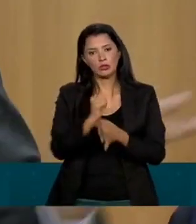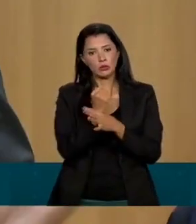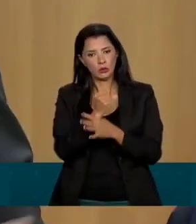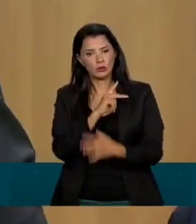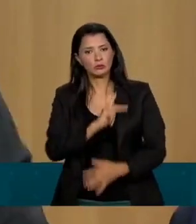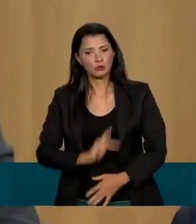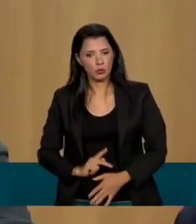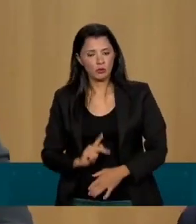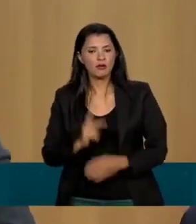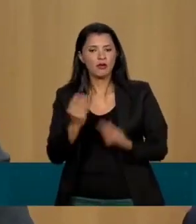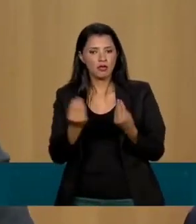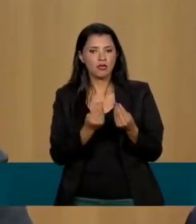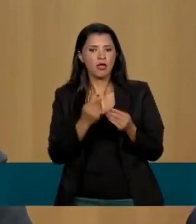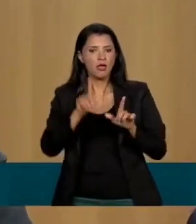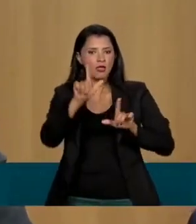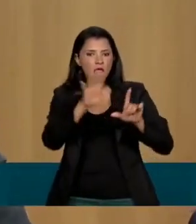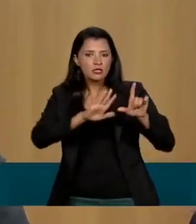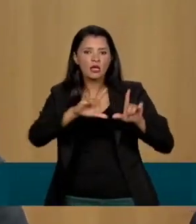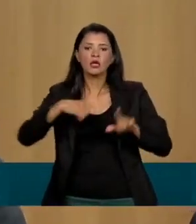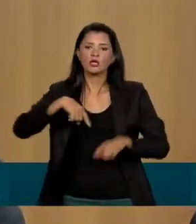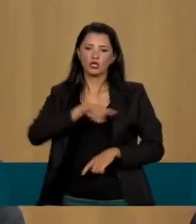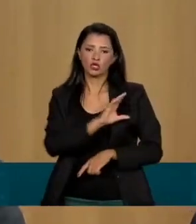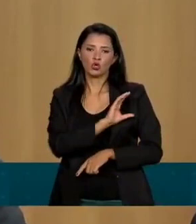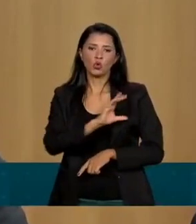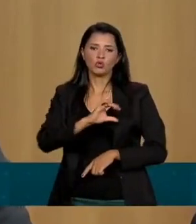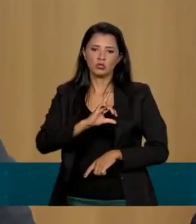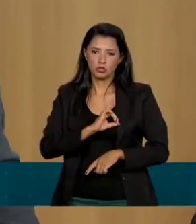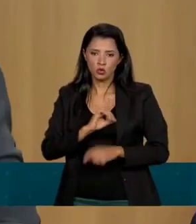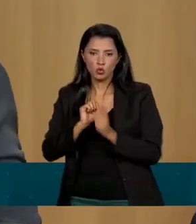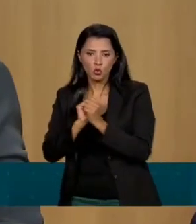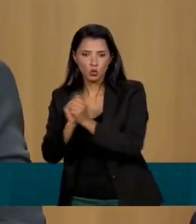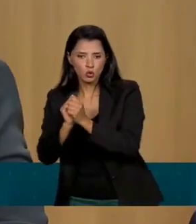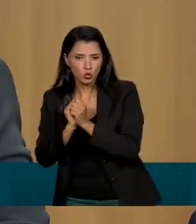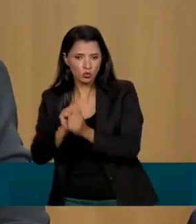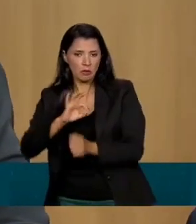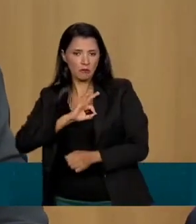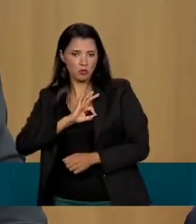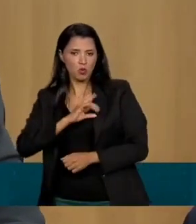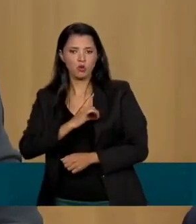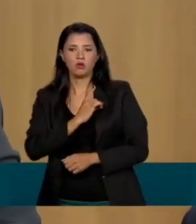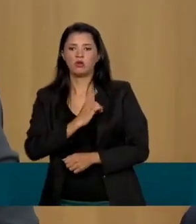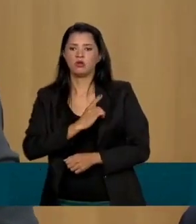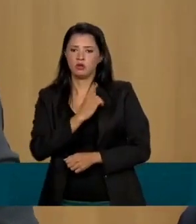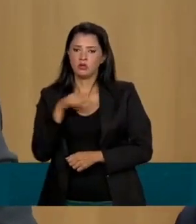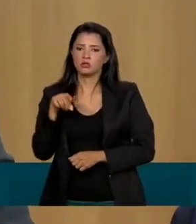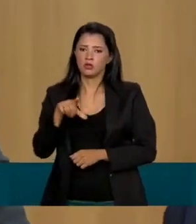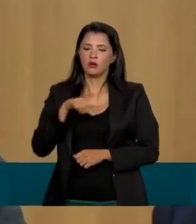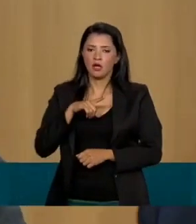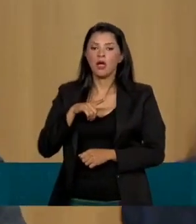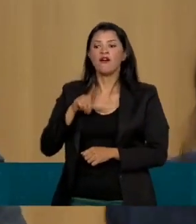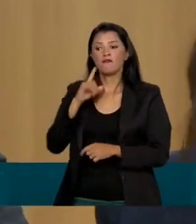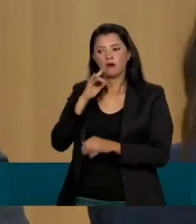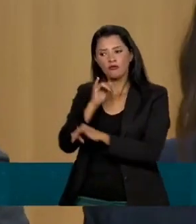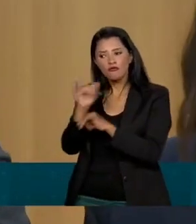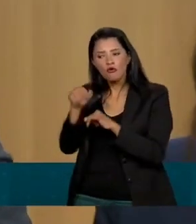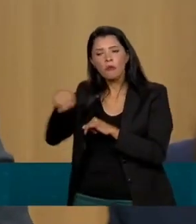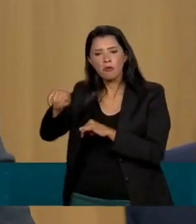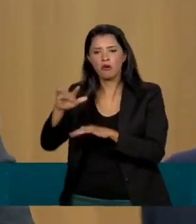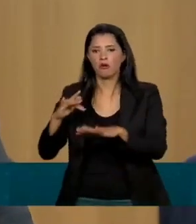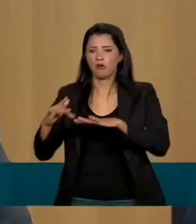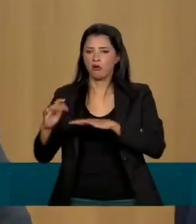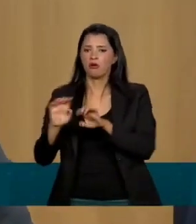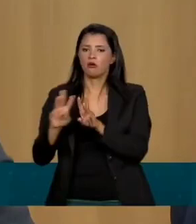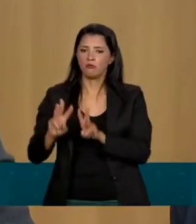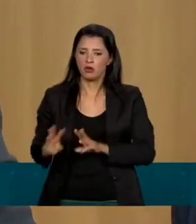rede que nós estamos coordenando com os delegados de polícia, em que a Senasp vai informar as plataformas e nós